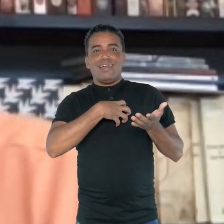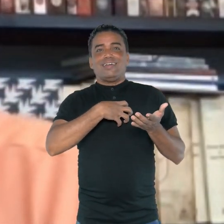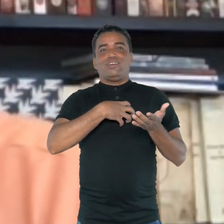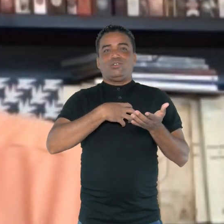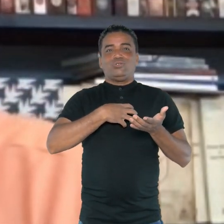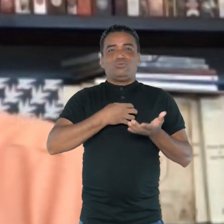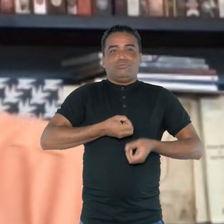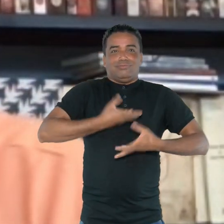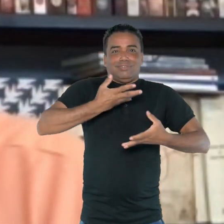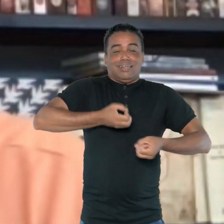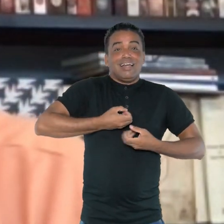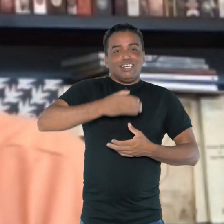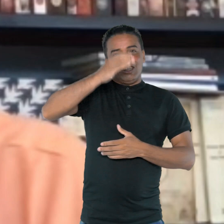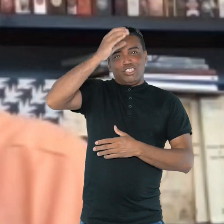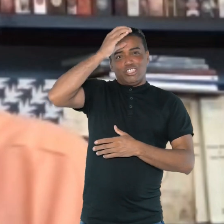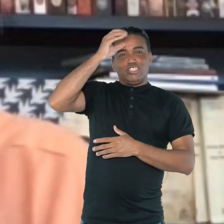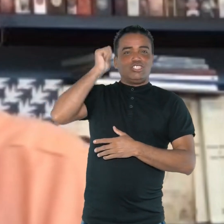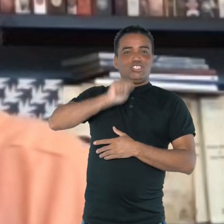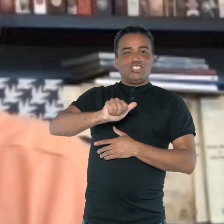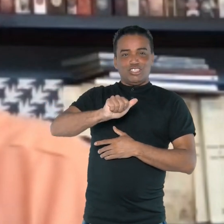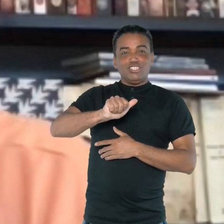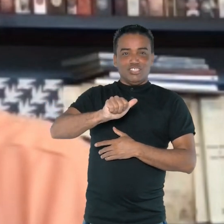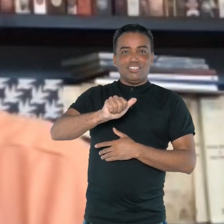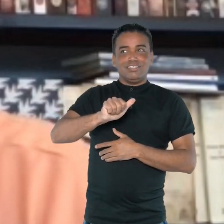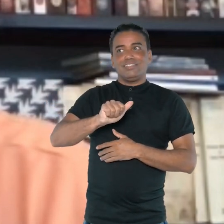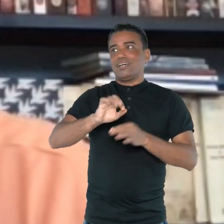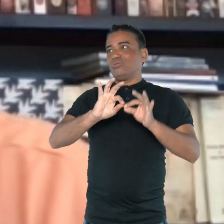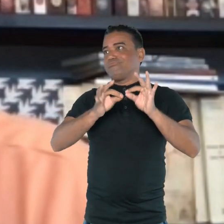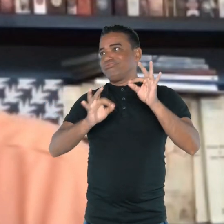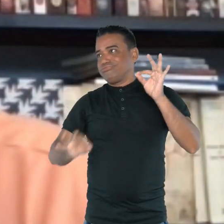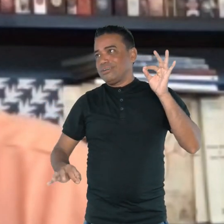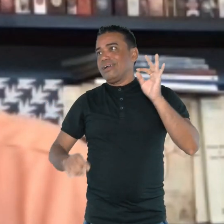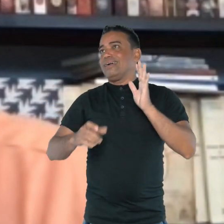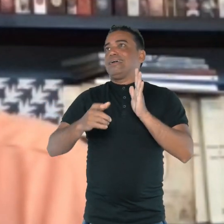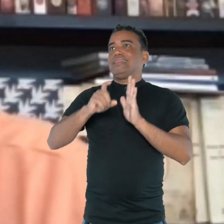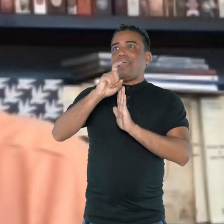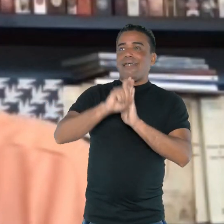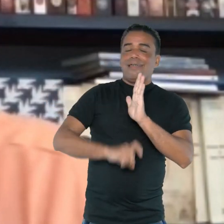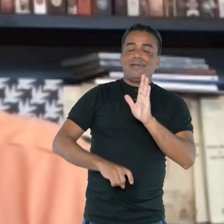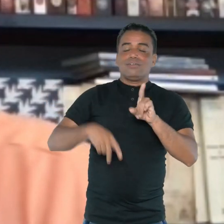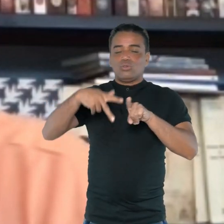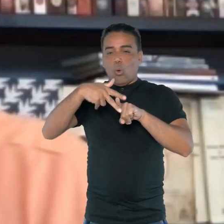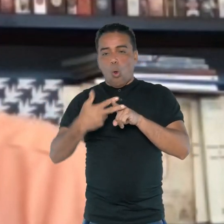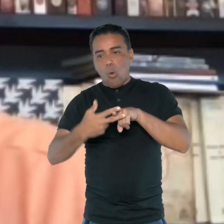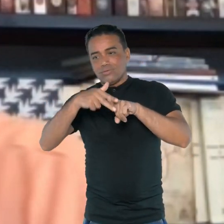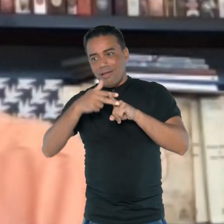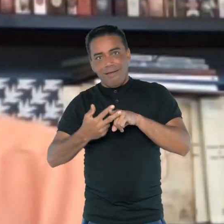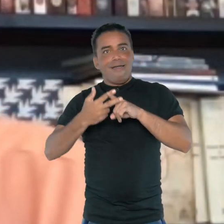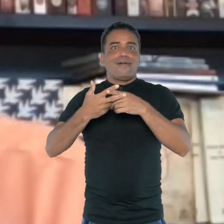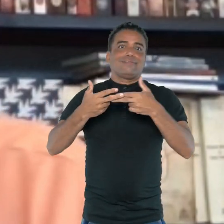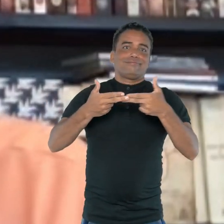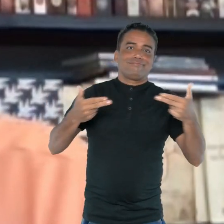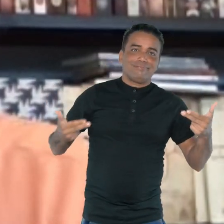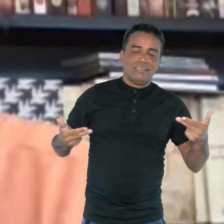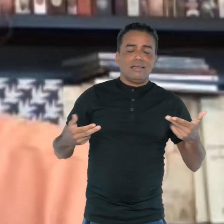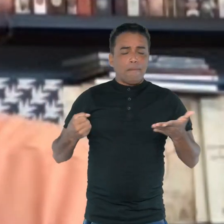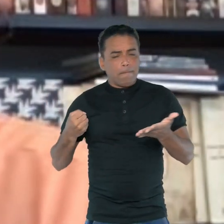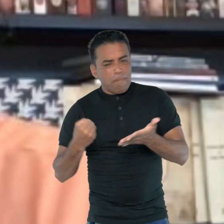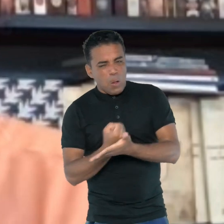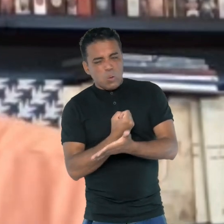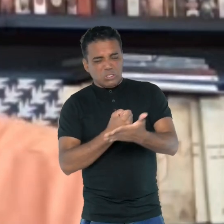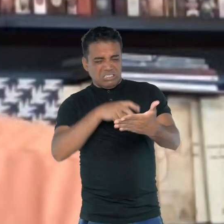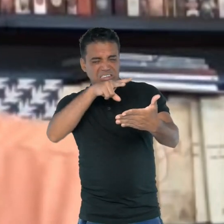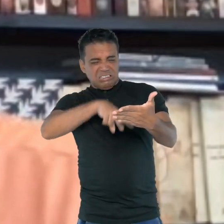conto também de escrita demorada, de muita revisão, de muita assim, poxa, isso aqui não